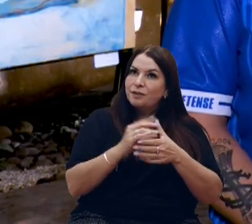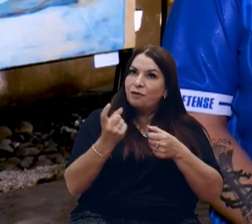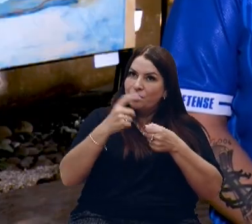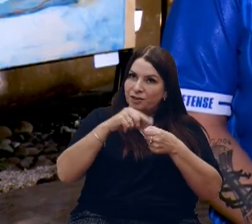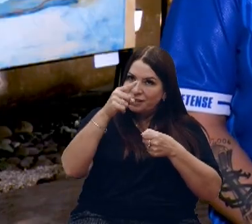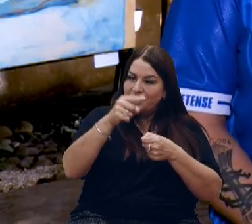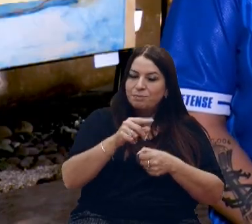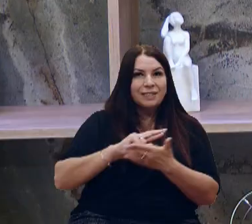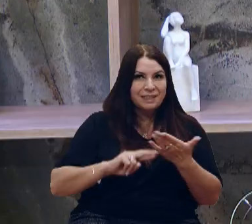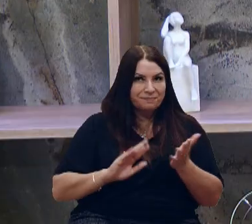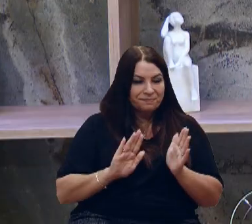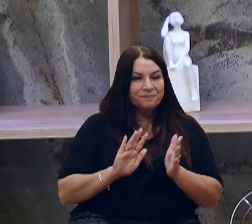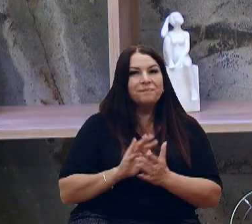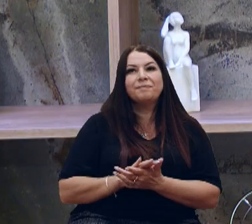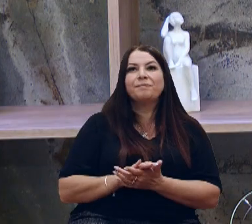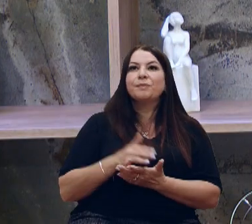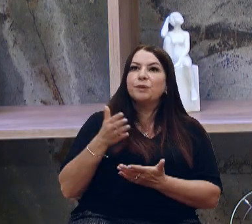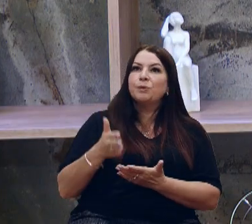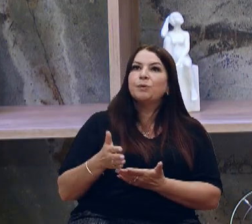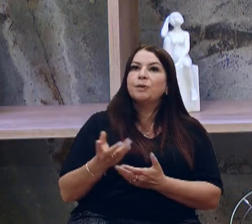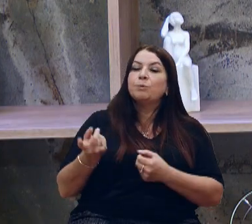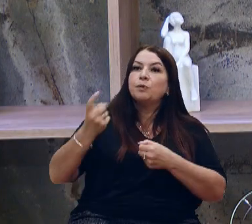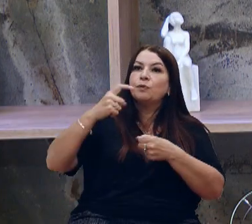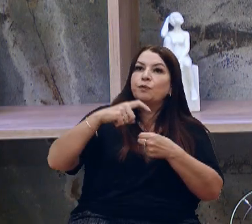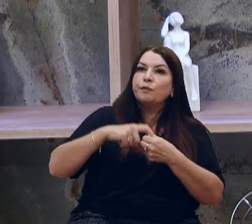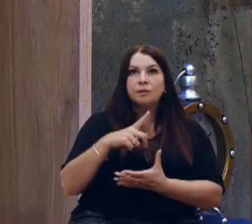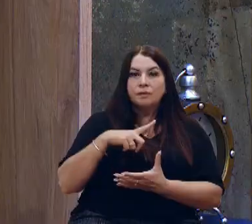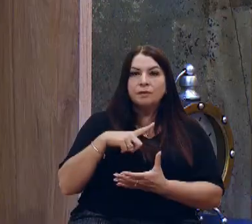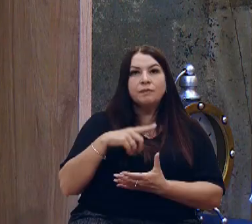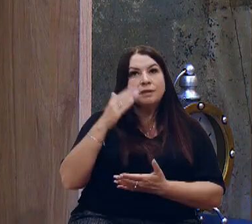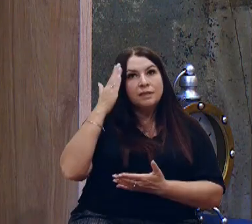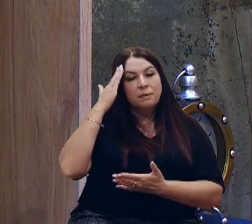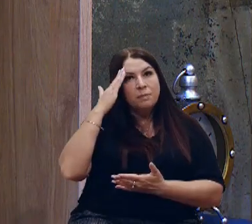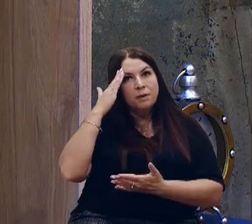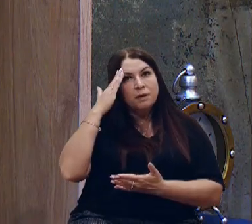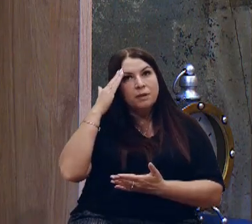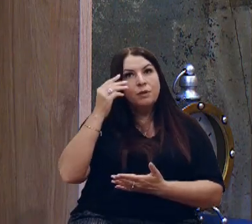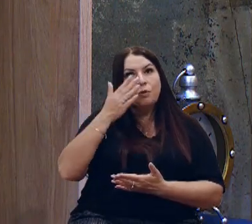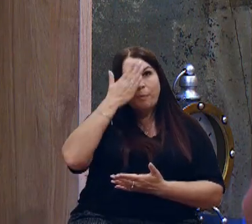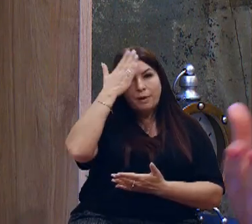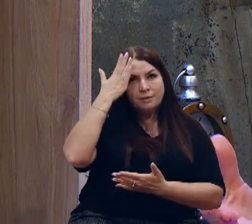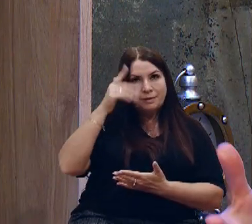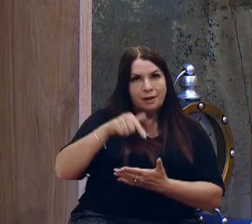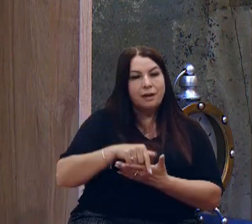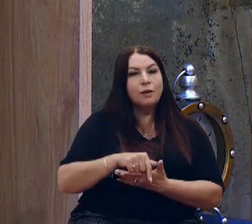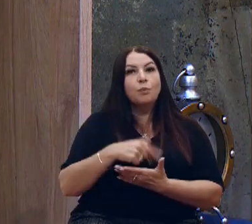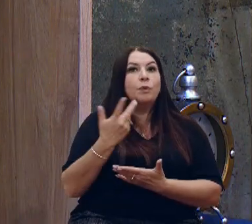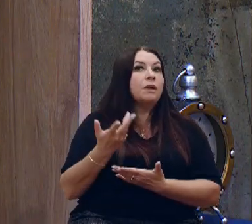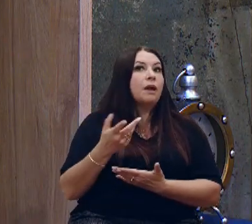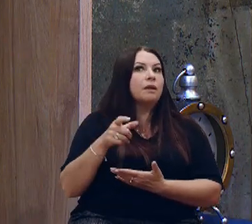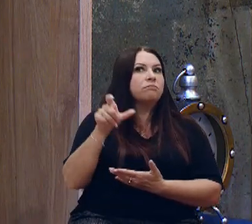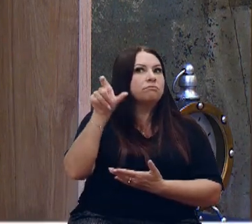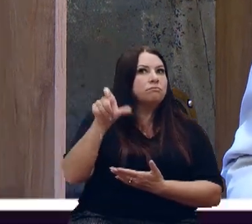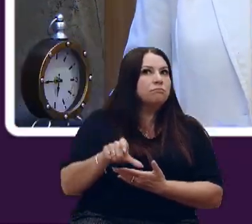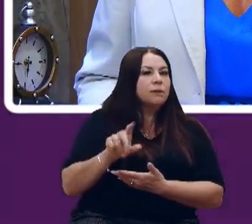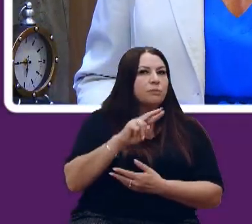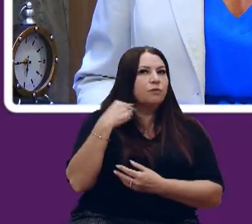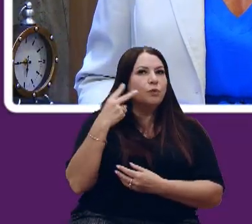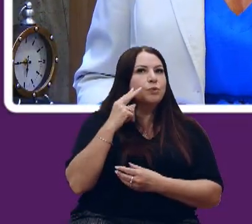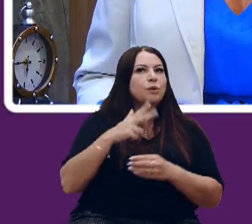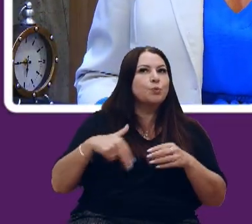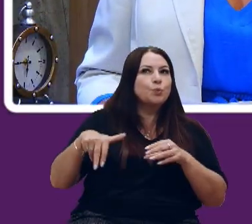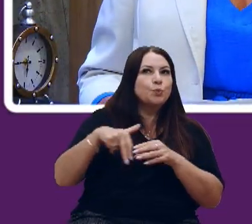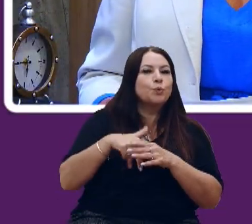contigo no estúdio, Vivi. E agora nós voltamos a falar com Marcelo Oliveira. Quem foram os vereadores